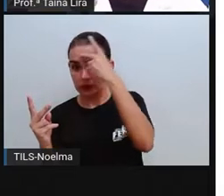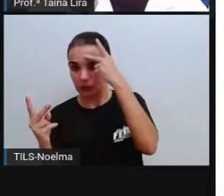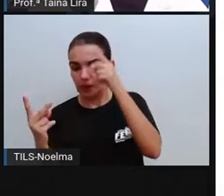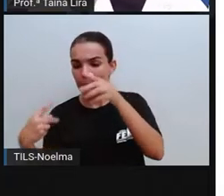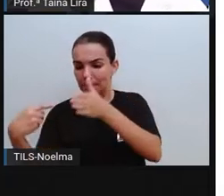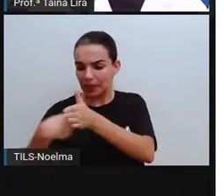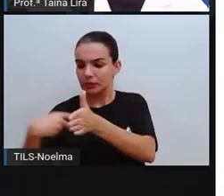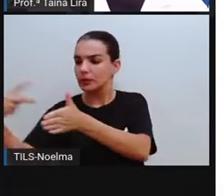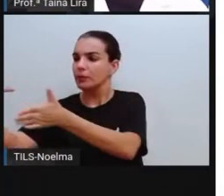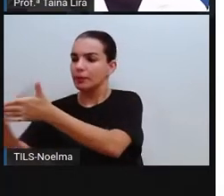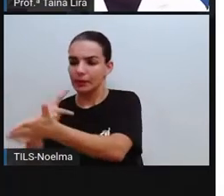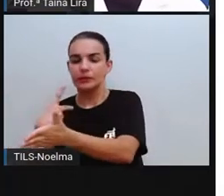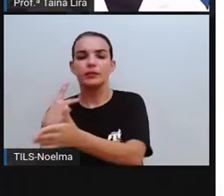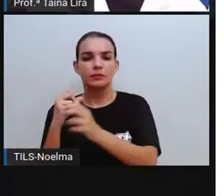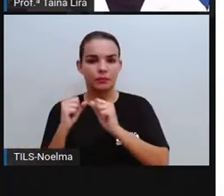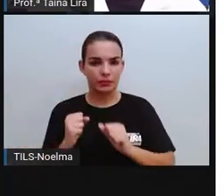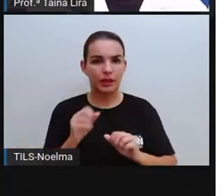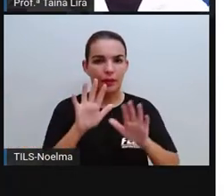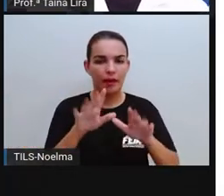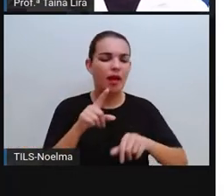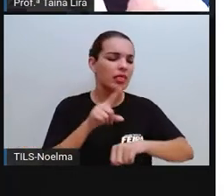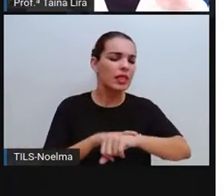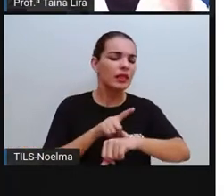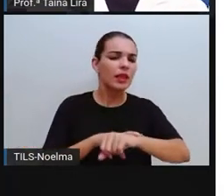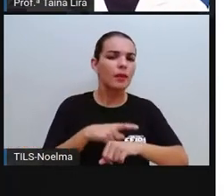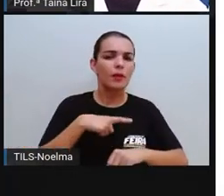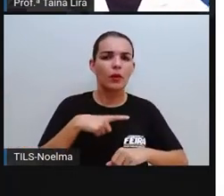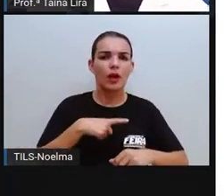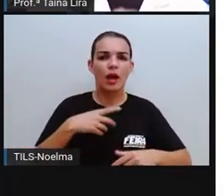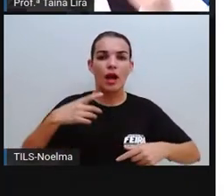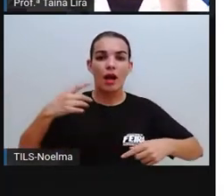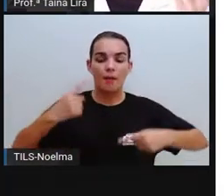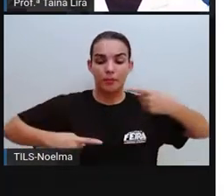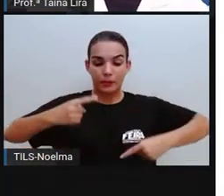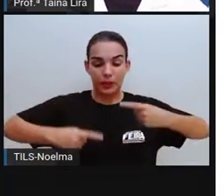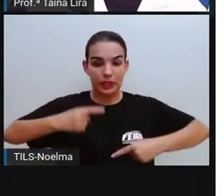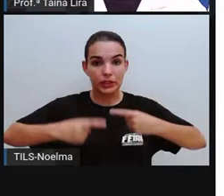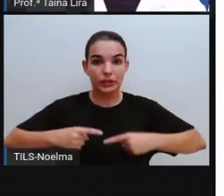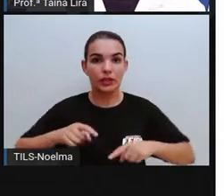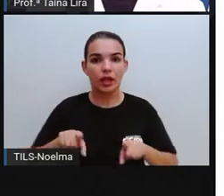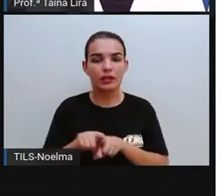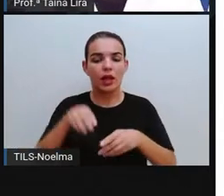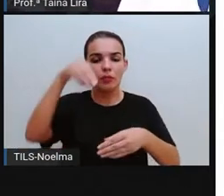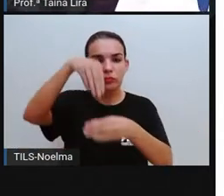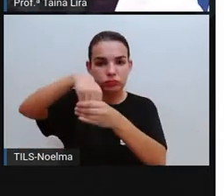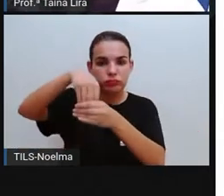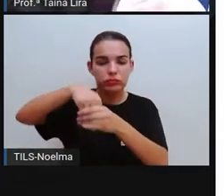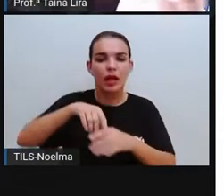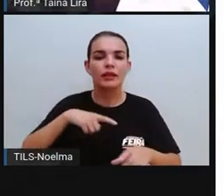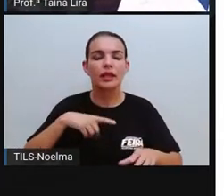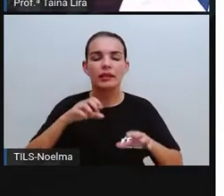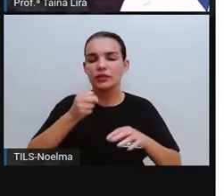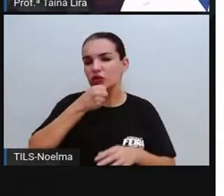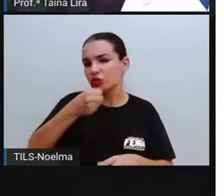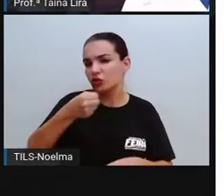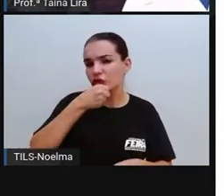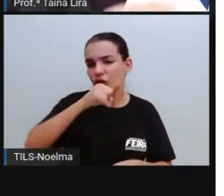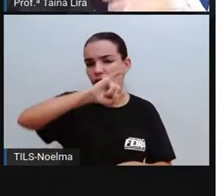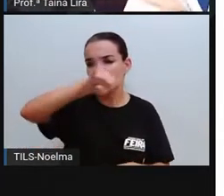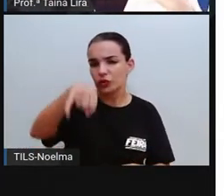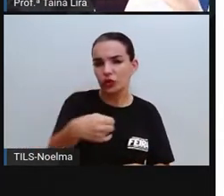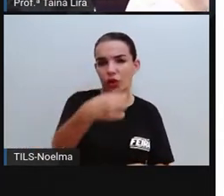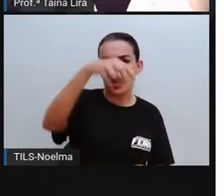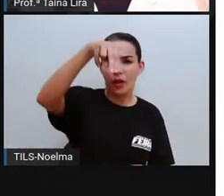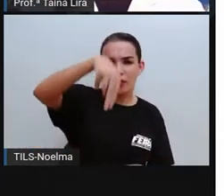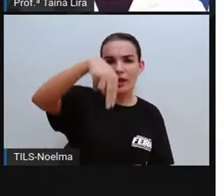por exemplo, na época mesmo de eleição, é muito comum a gente ver no Jornal Nacional que os candidatos, né? Alguns